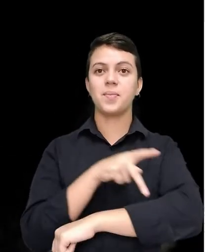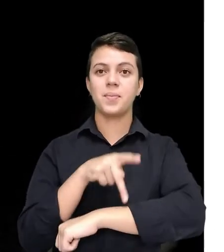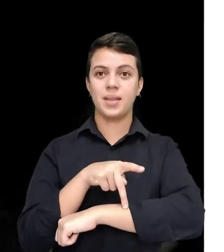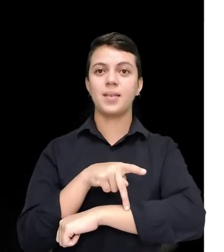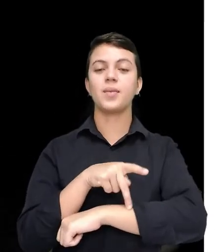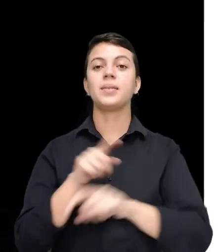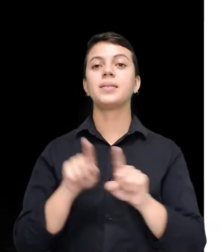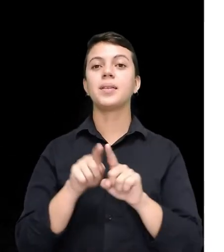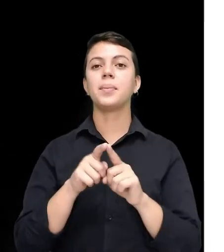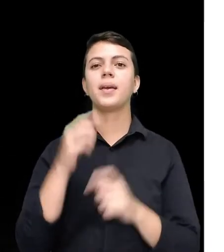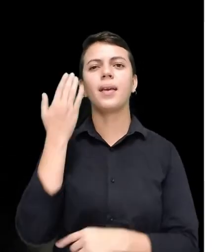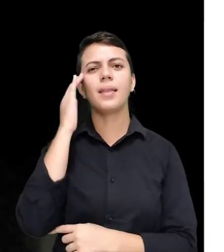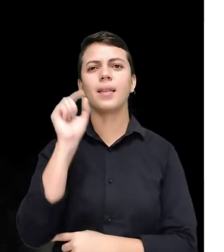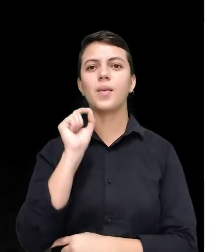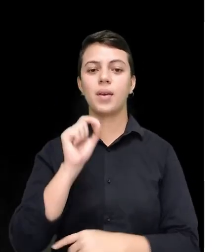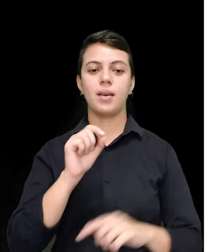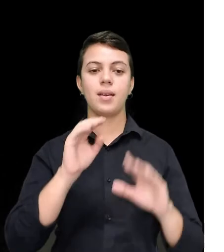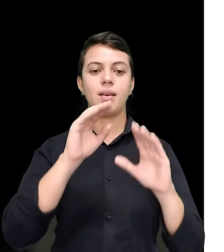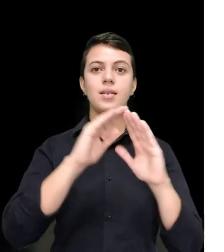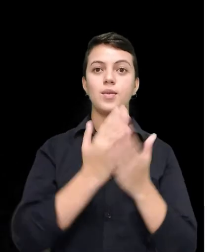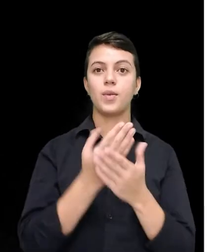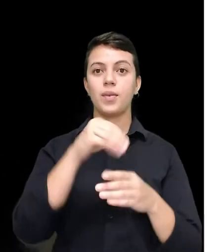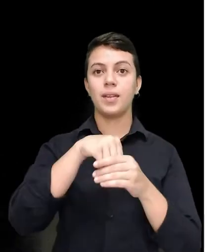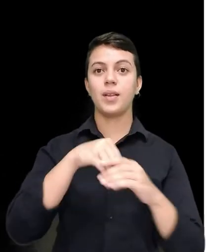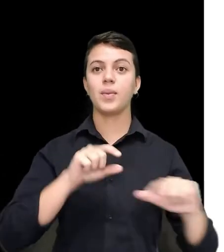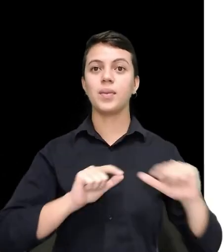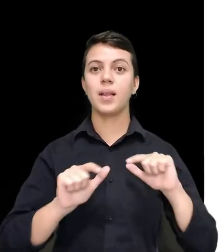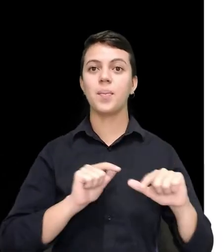a organização do trabalho pedagógico na escola.